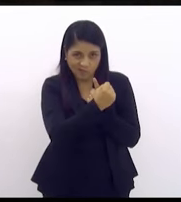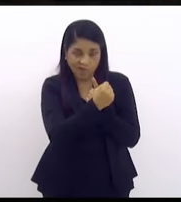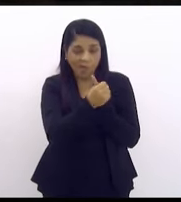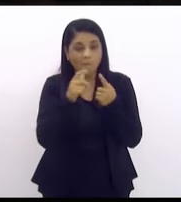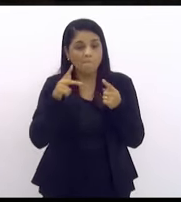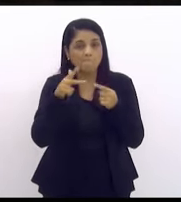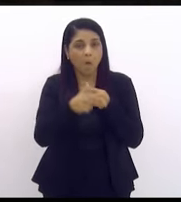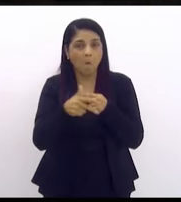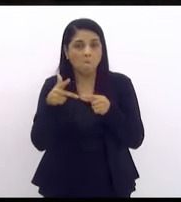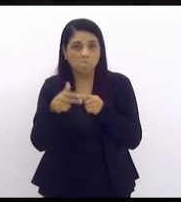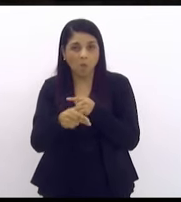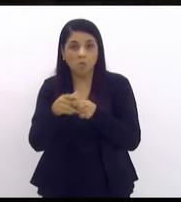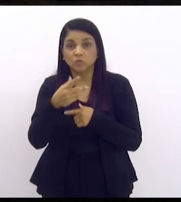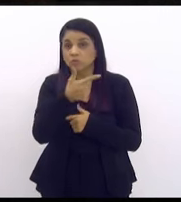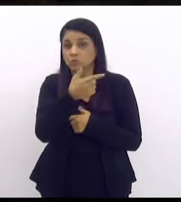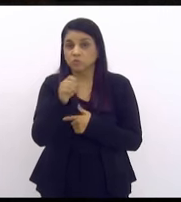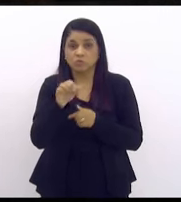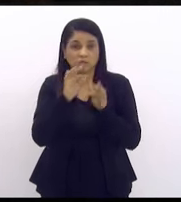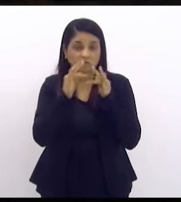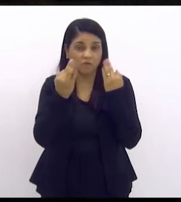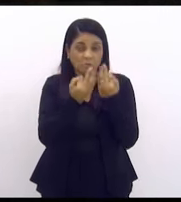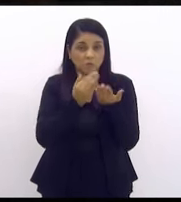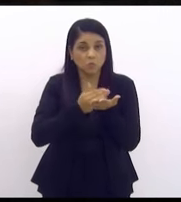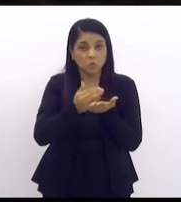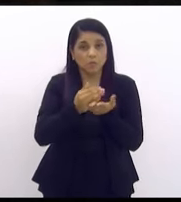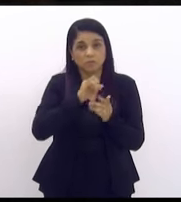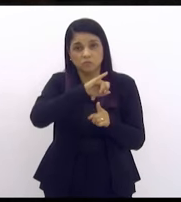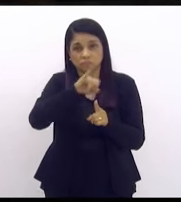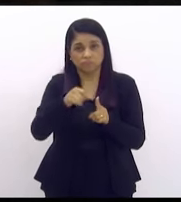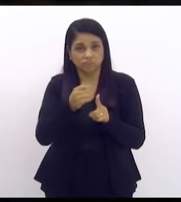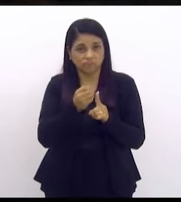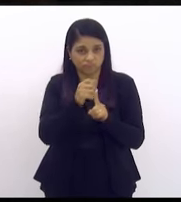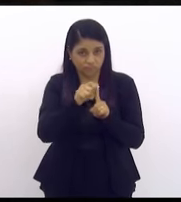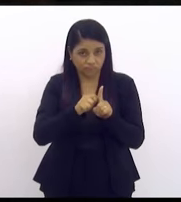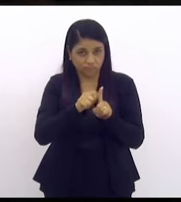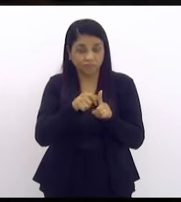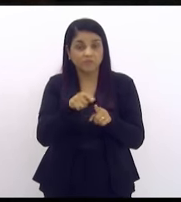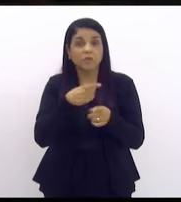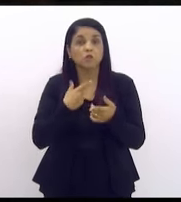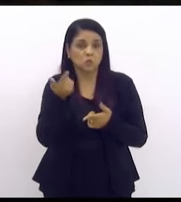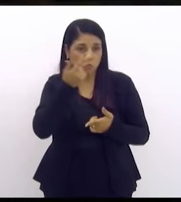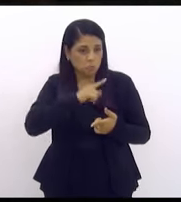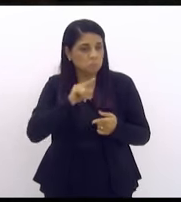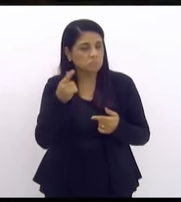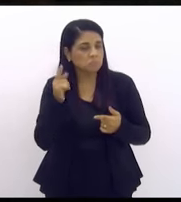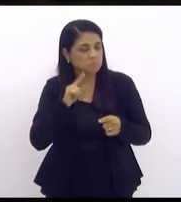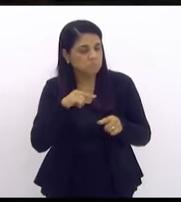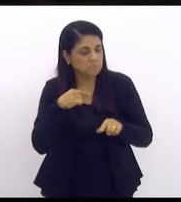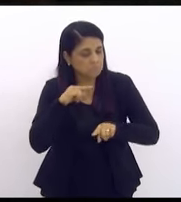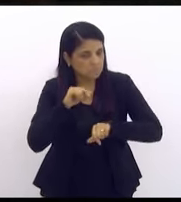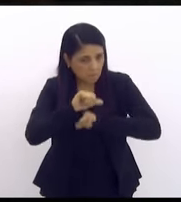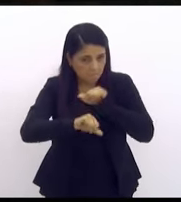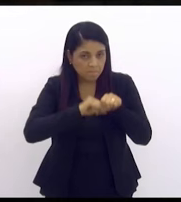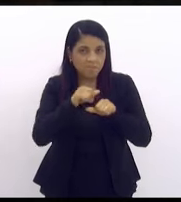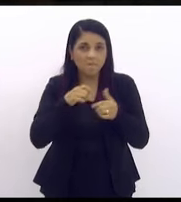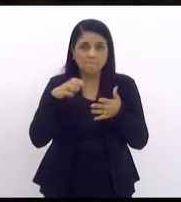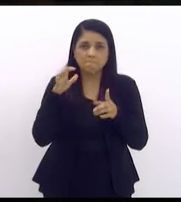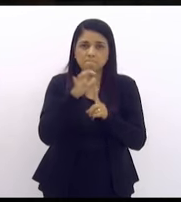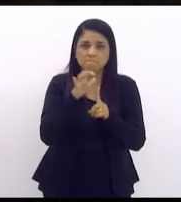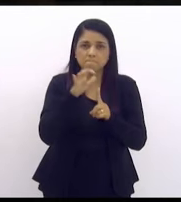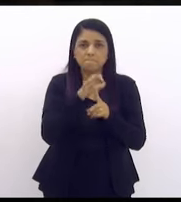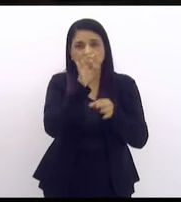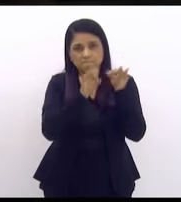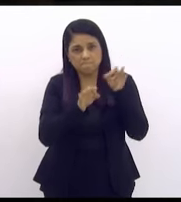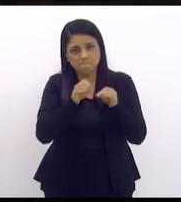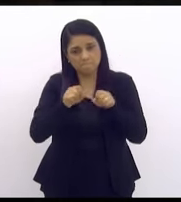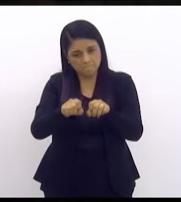cortadas, quase 200 famílias no início do ano, e que nós conseguimos reverter com muita pressão na justiça, aqui nesse